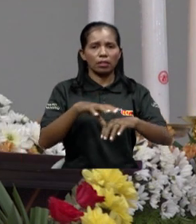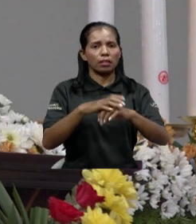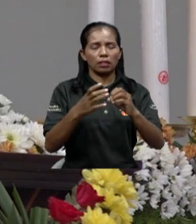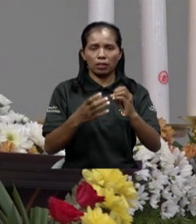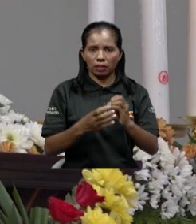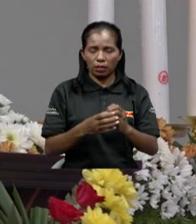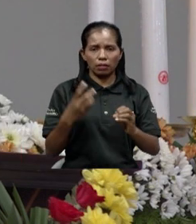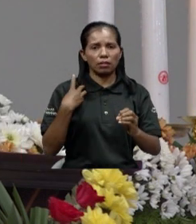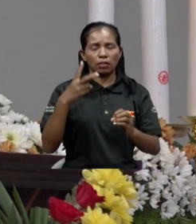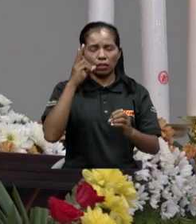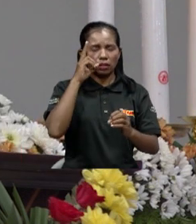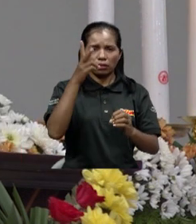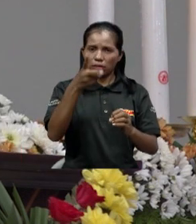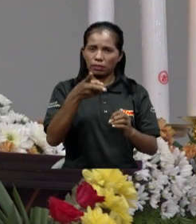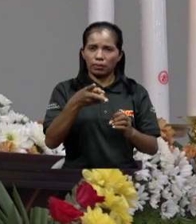itania vocação